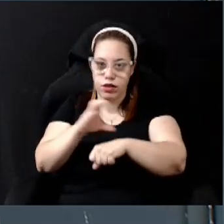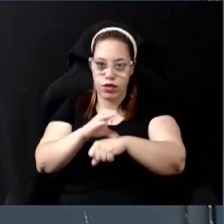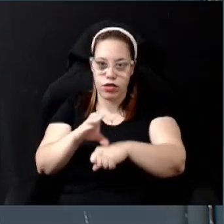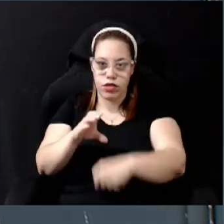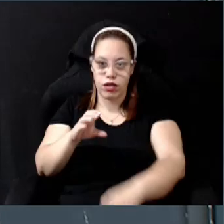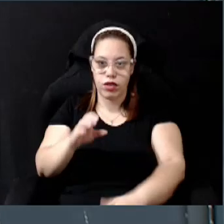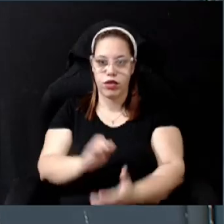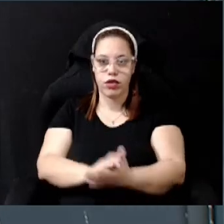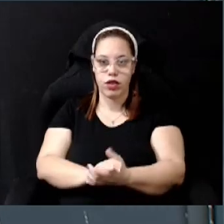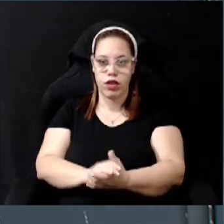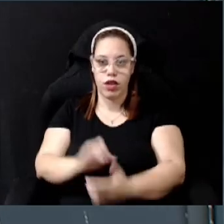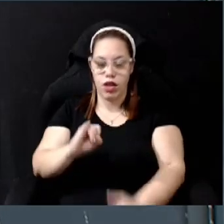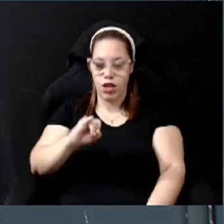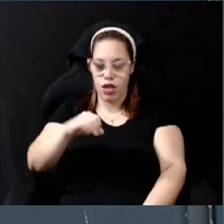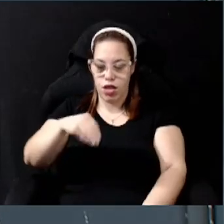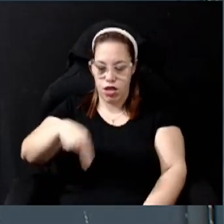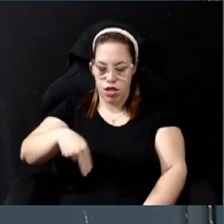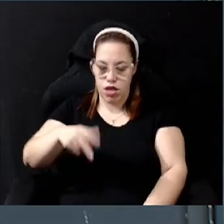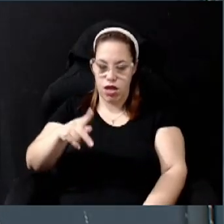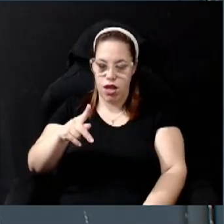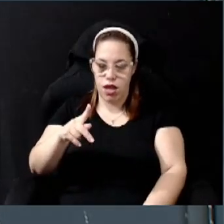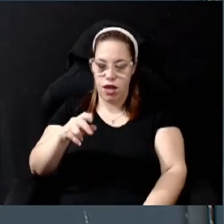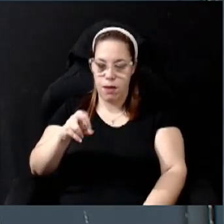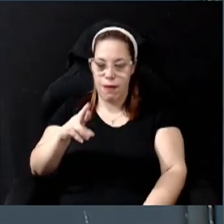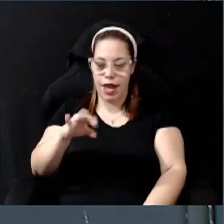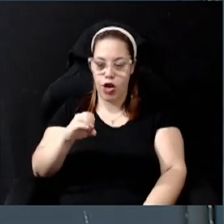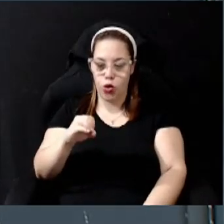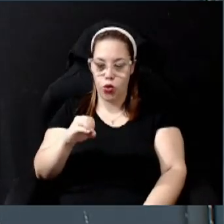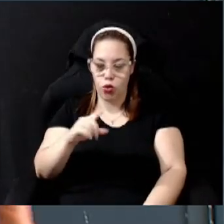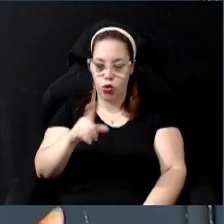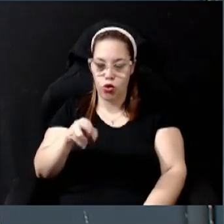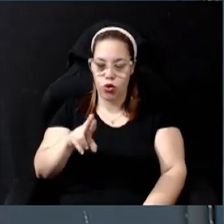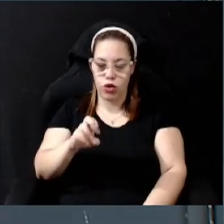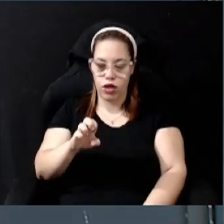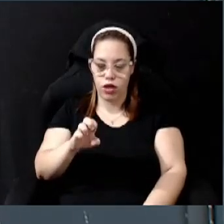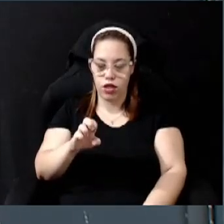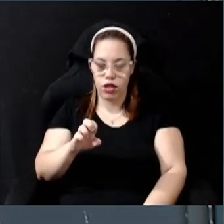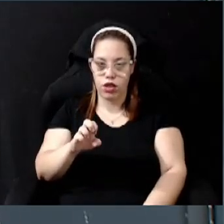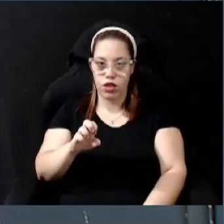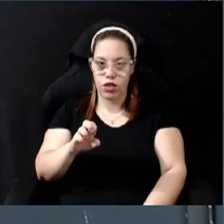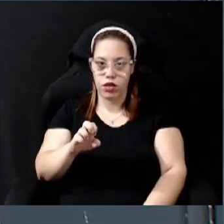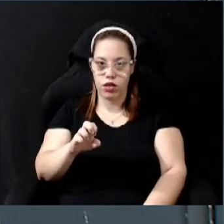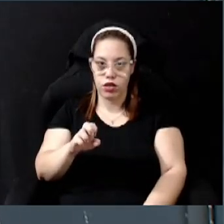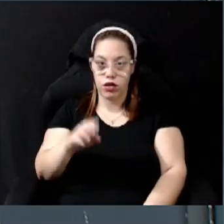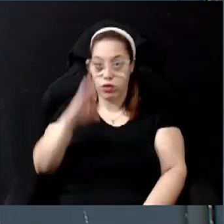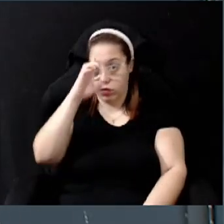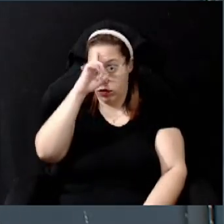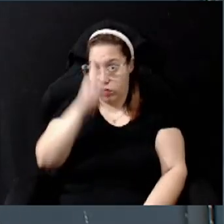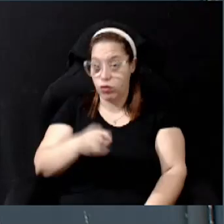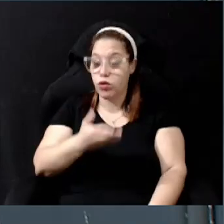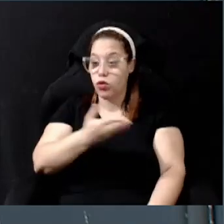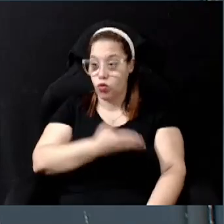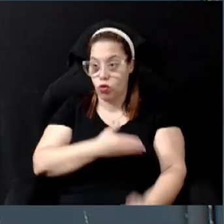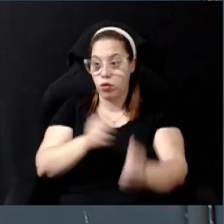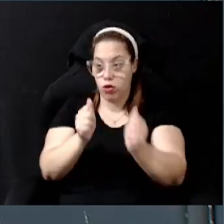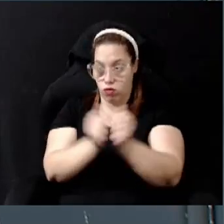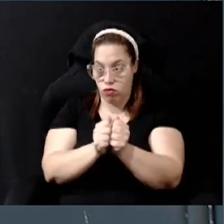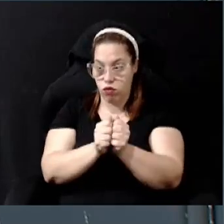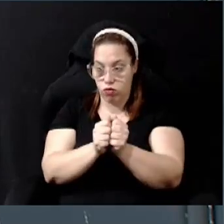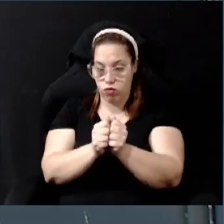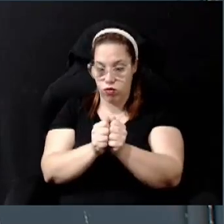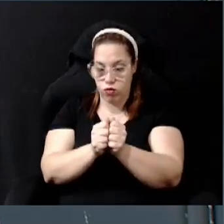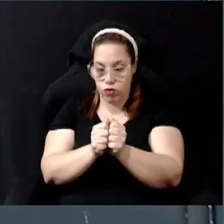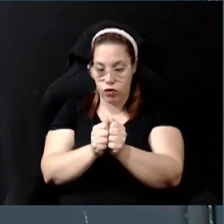Império Usuri. A Império Usuri foi uma decisão minha com uma colega e a gente falou, ó, dá